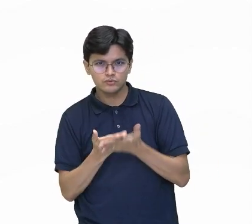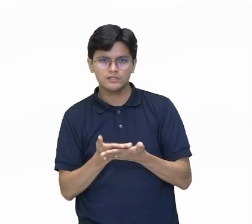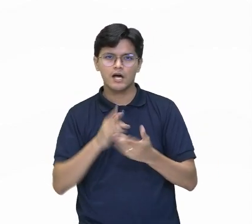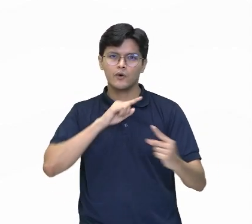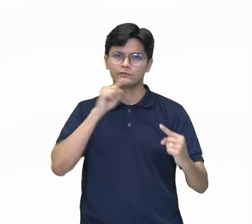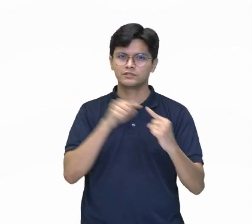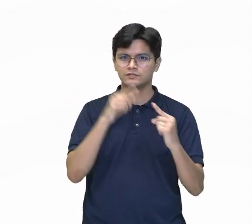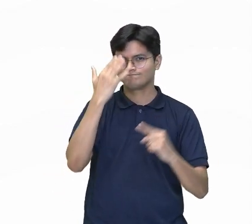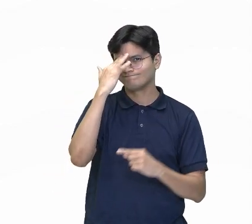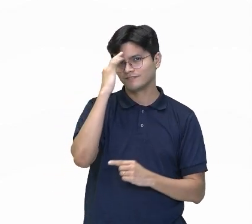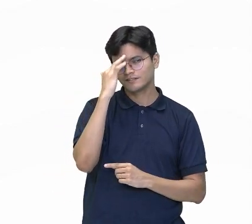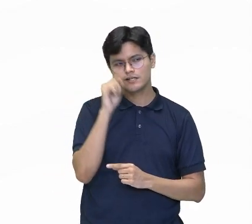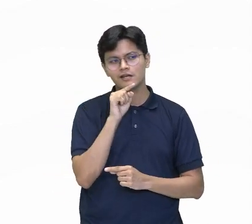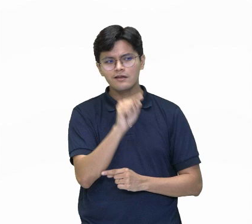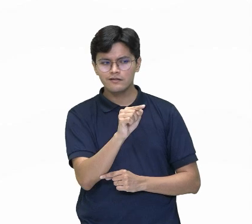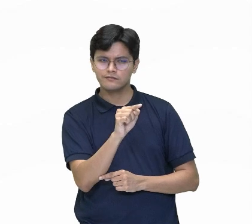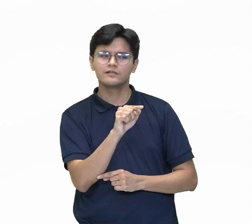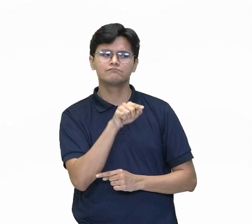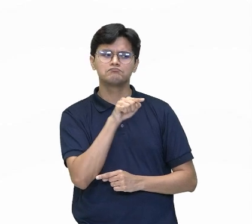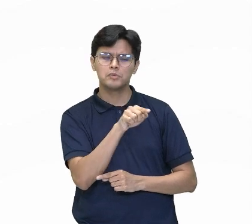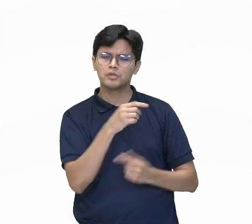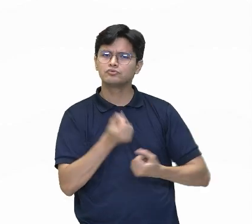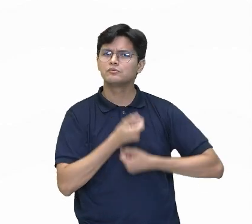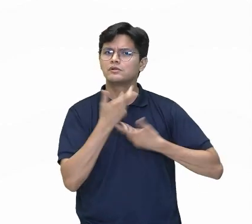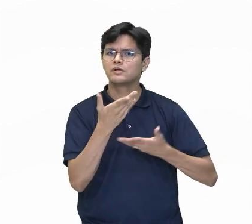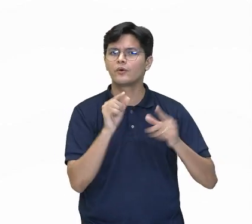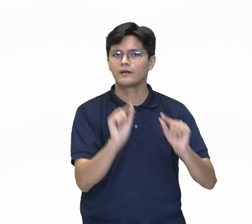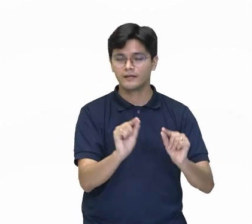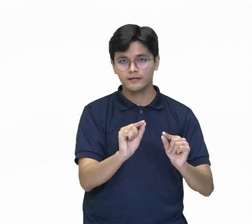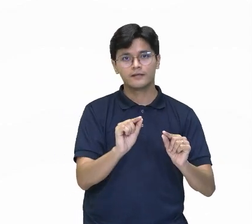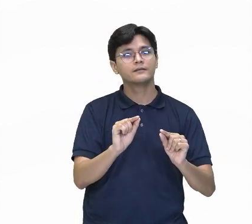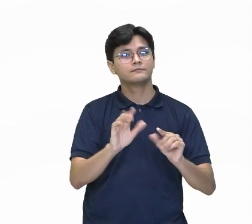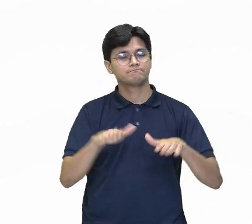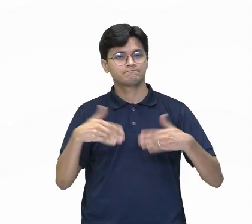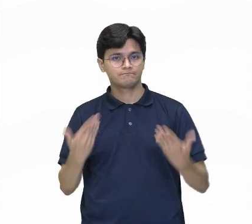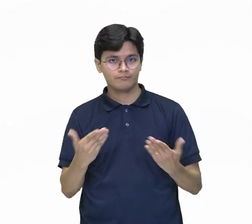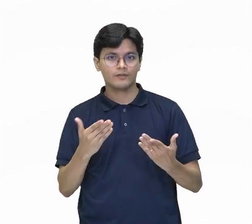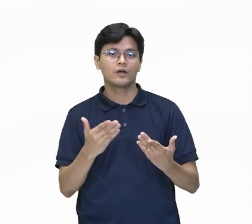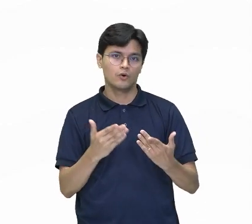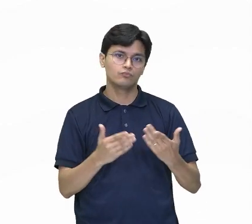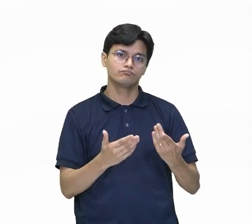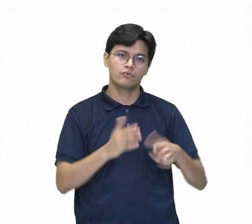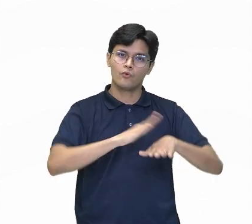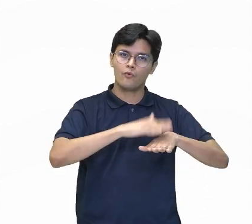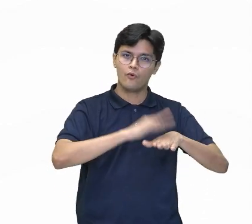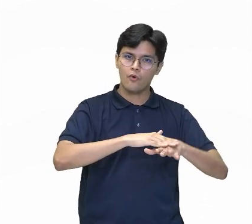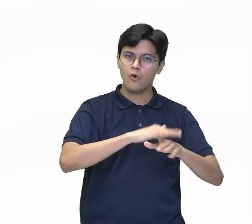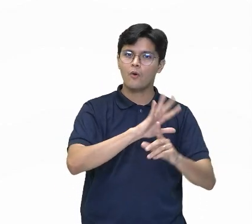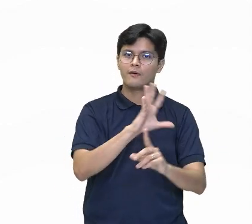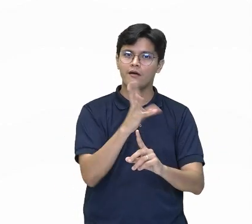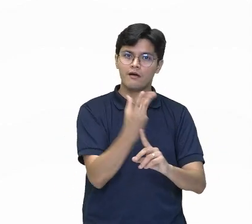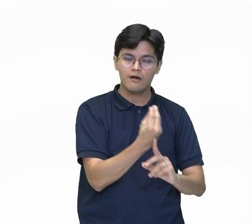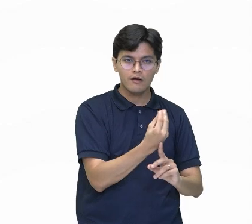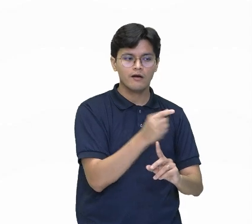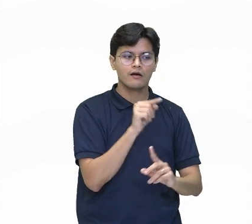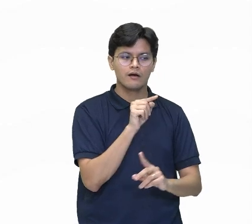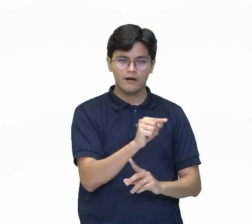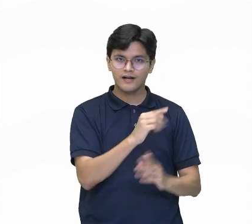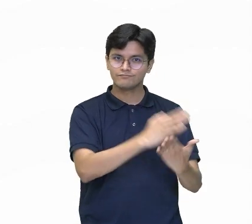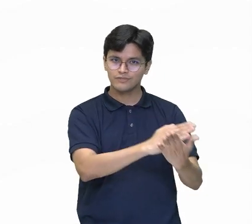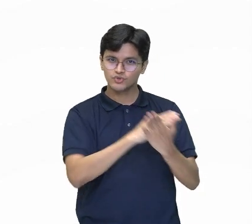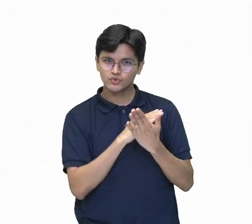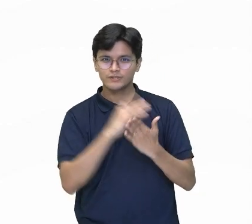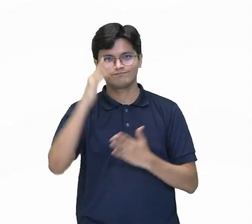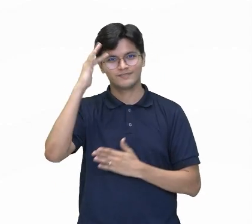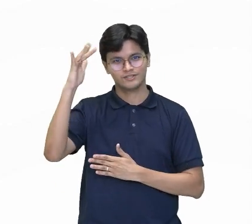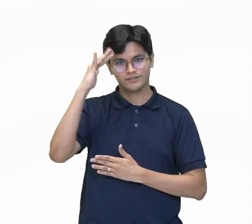ali. Então, a obra de arte, ela nos faz questionar e ampliar a nossa visão de mundo. Por isso que